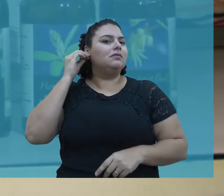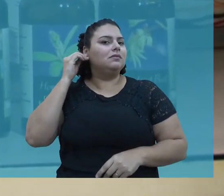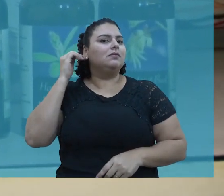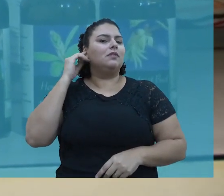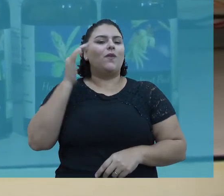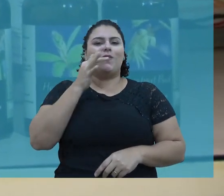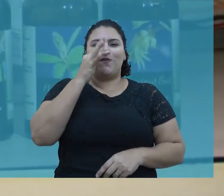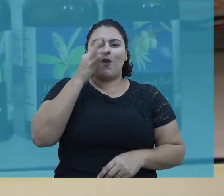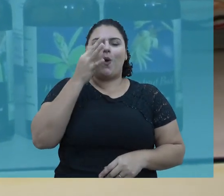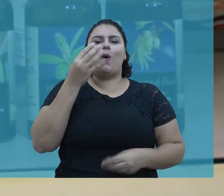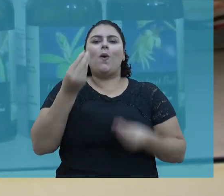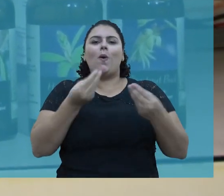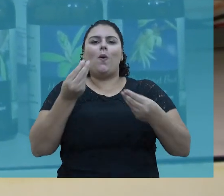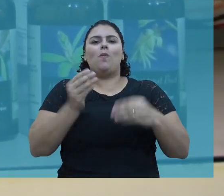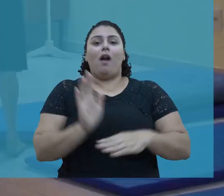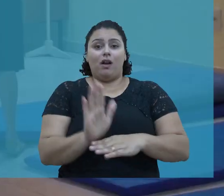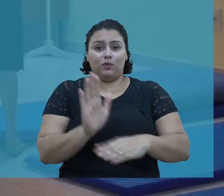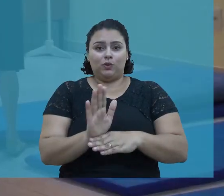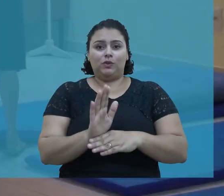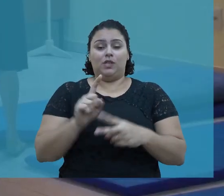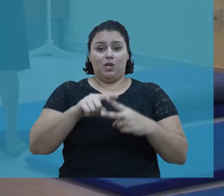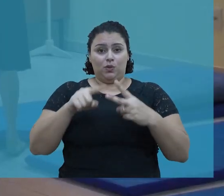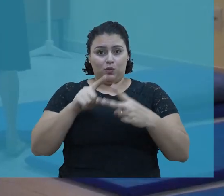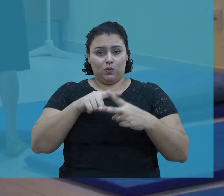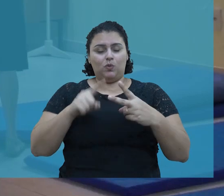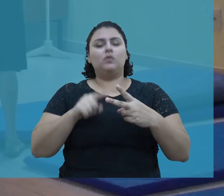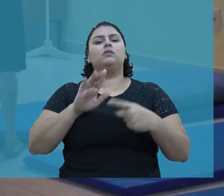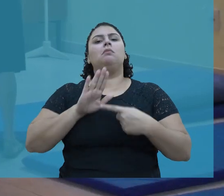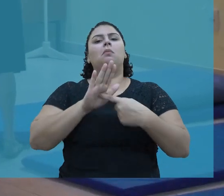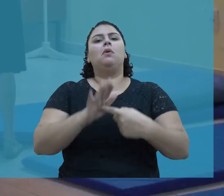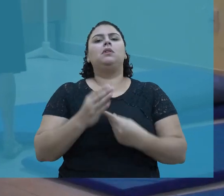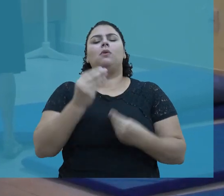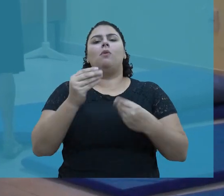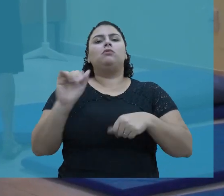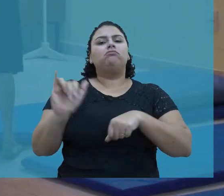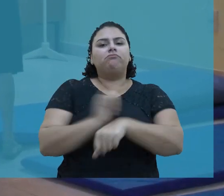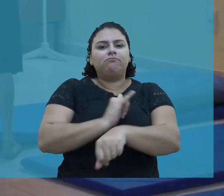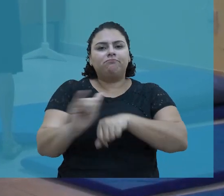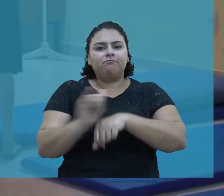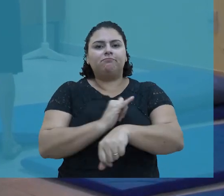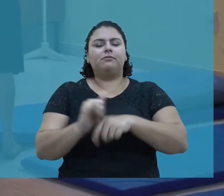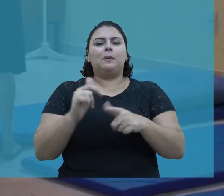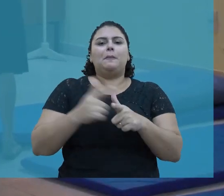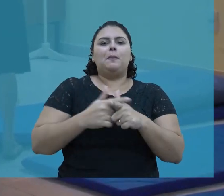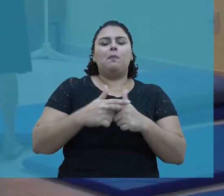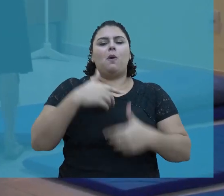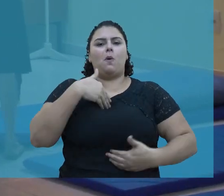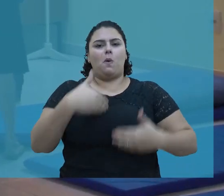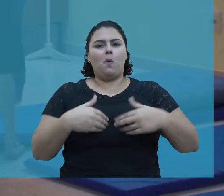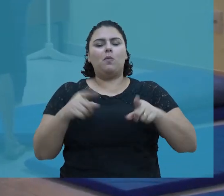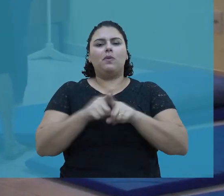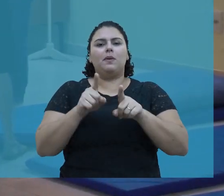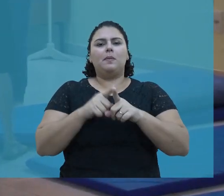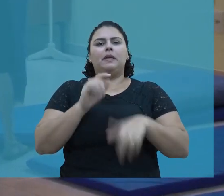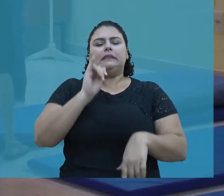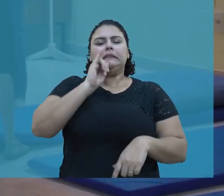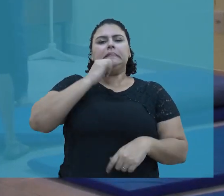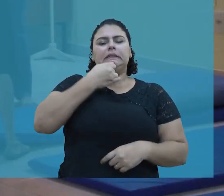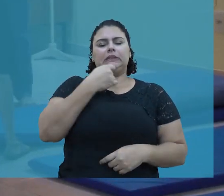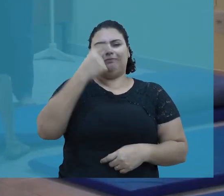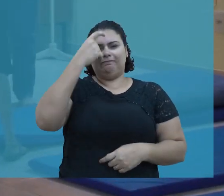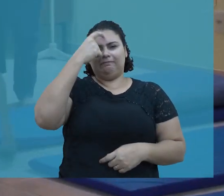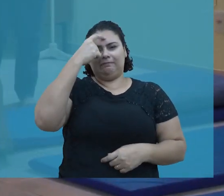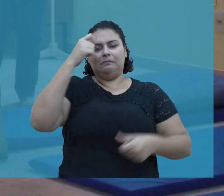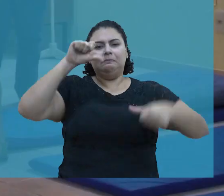orientações sobre o uso de florais de Bach. As duas terapias são apresentadas como alternativas para o tratamento de problemas físicos